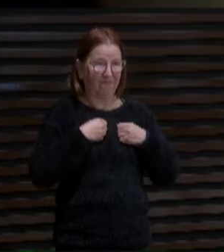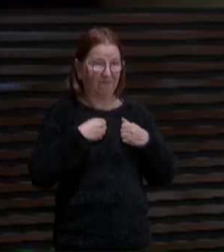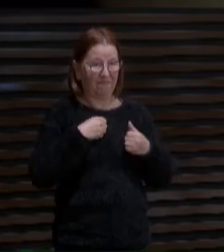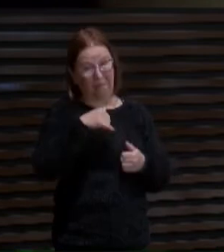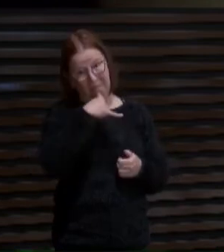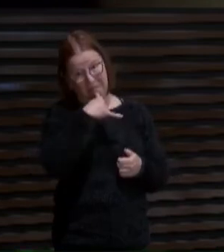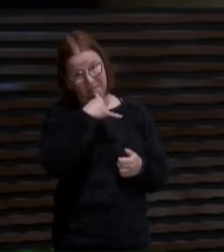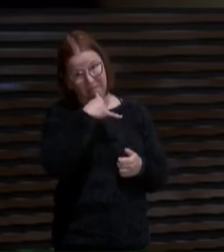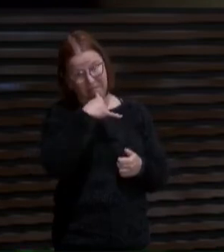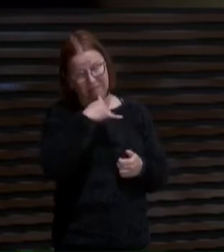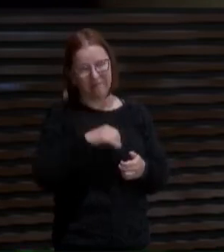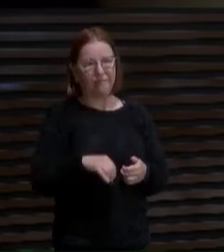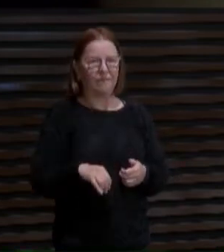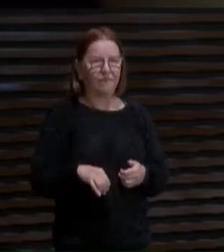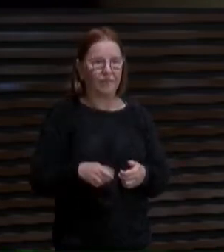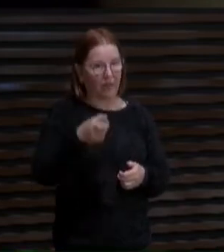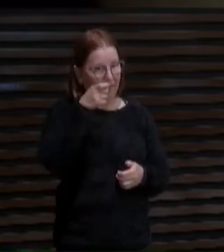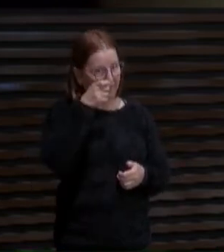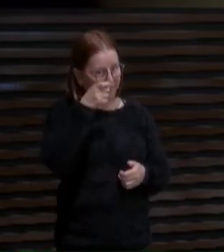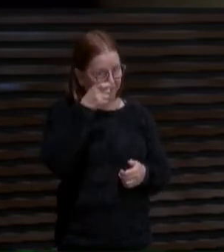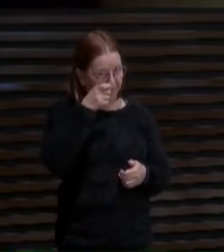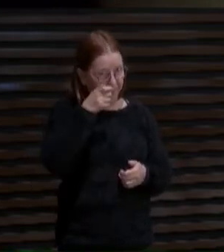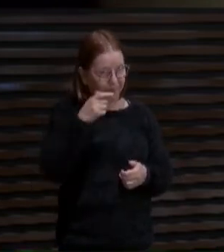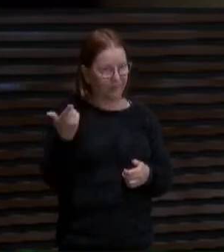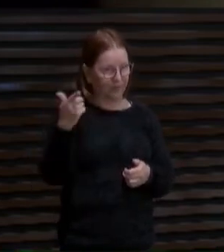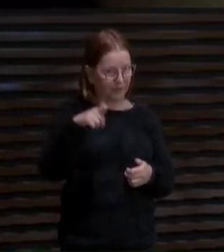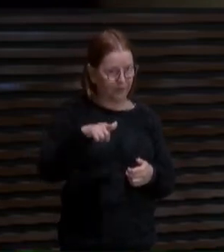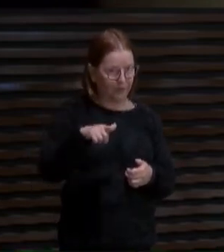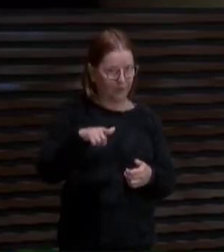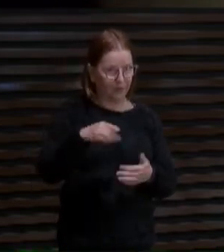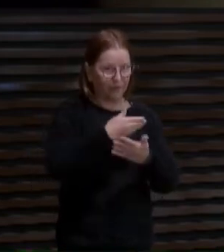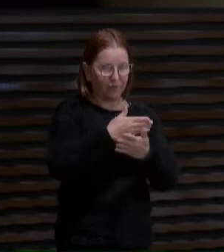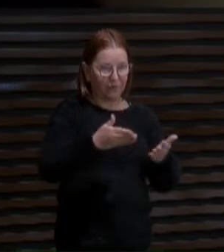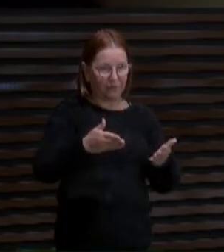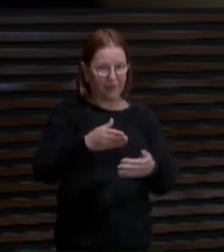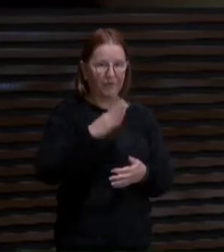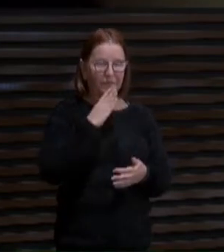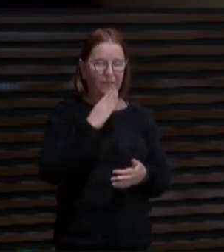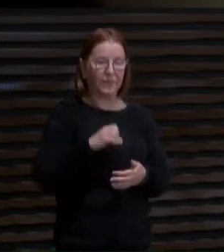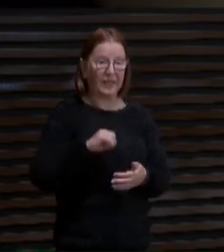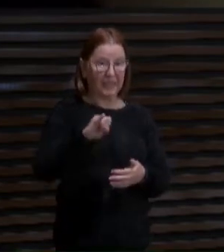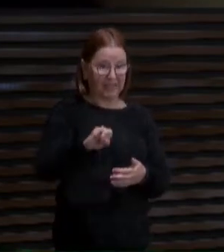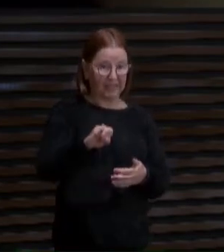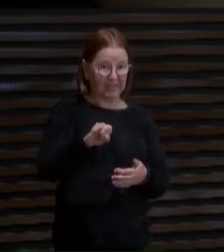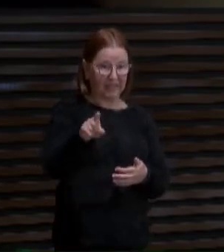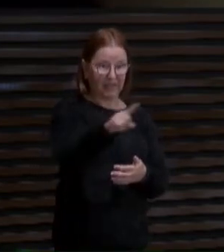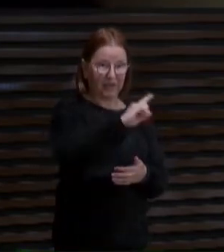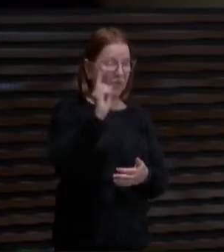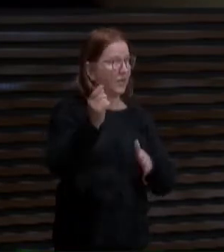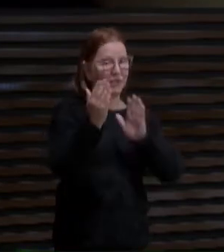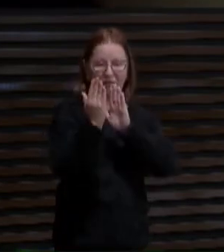meu querido preste atenção nesse ponto aqui eu vou repetir para você ouvir de novo se não encararmos